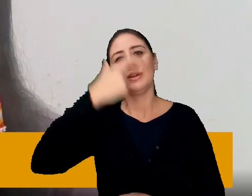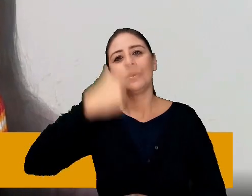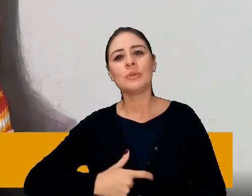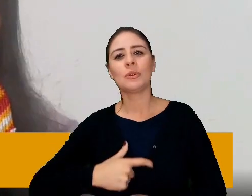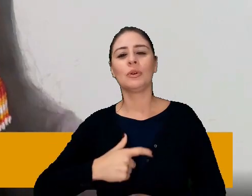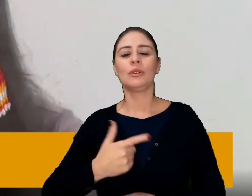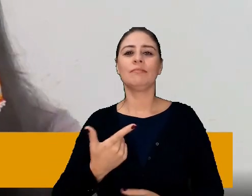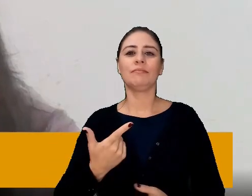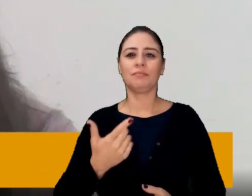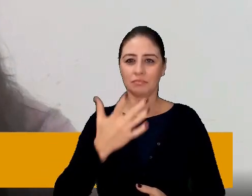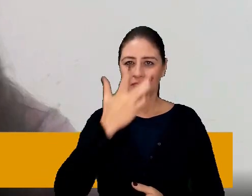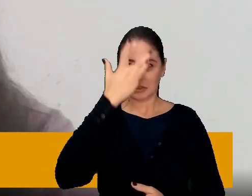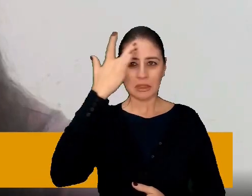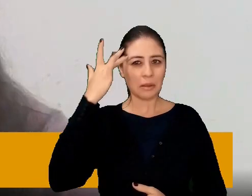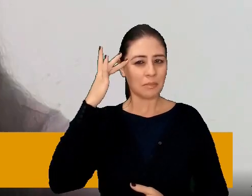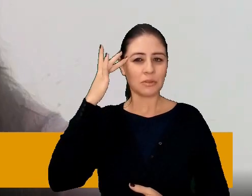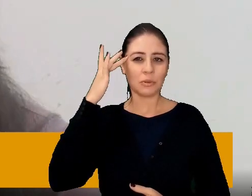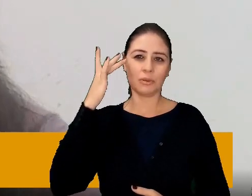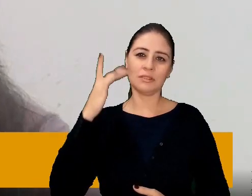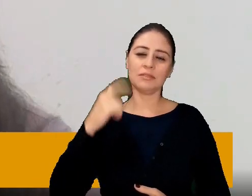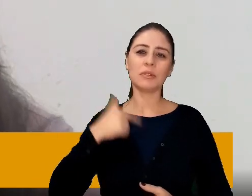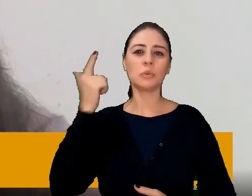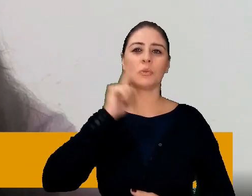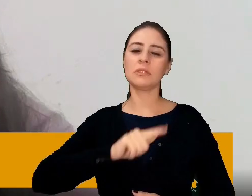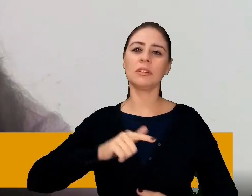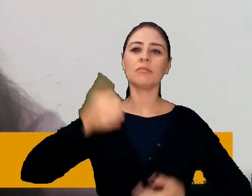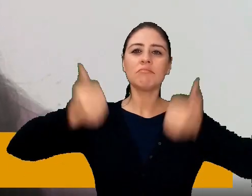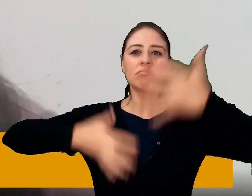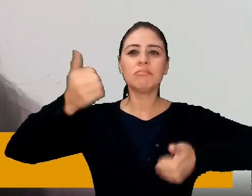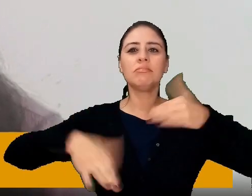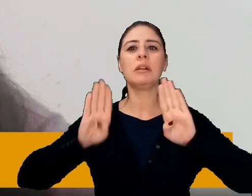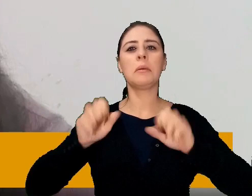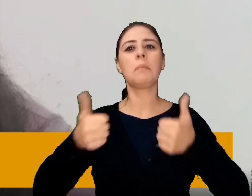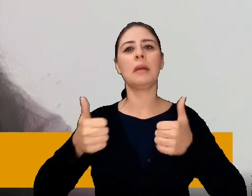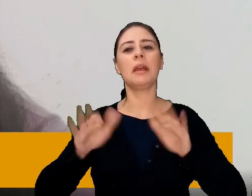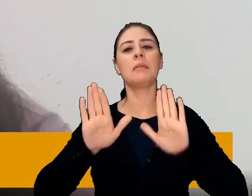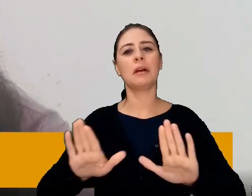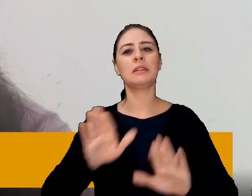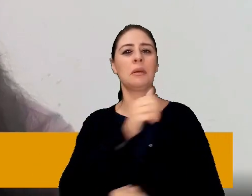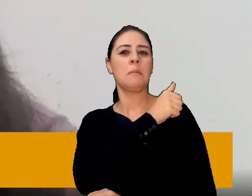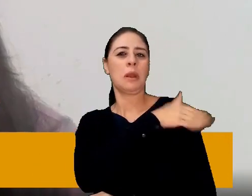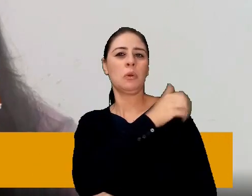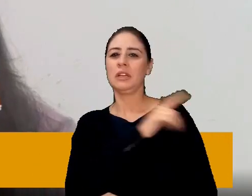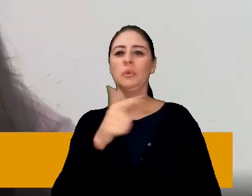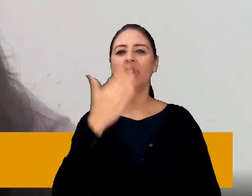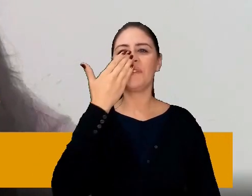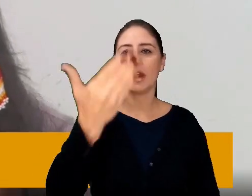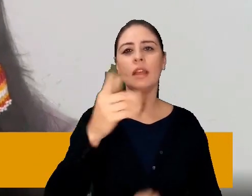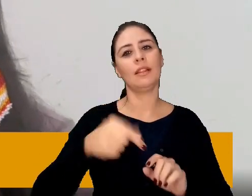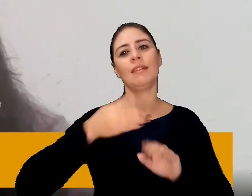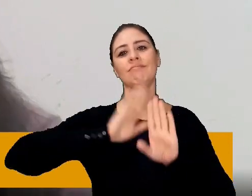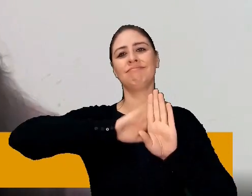pessoa bem incisiva e me coloco bem, então, às vezes, o preconceito não vem assim, bem velado, assim, né? Ele